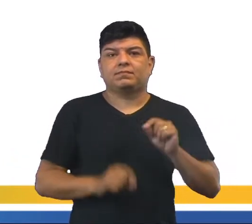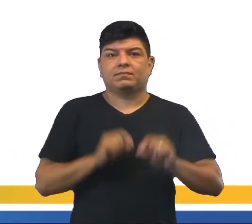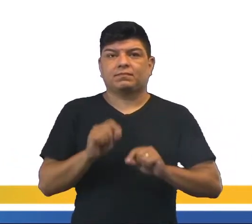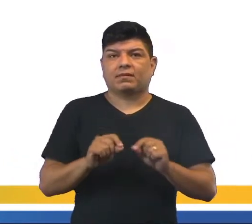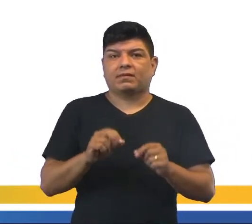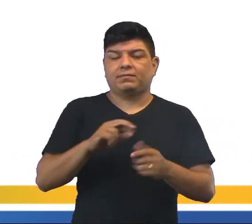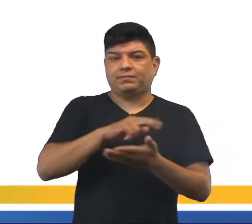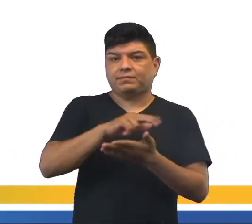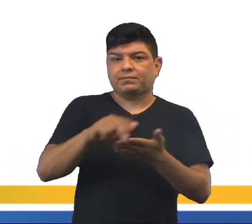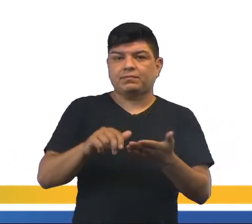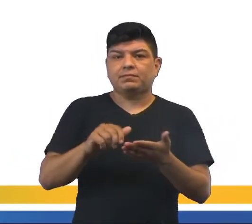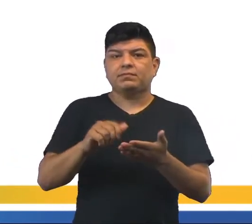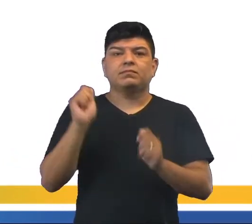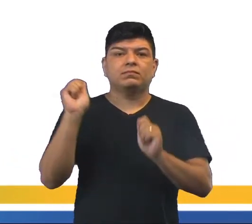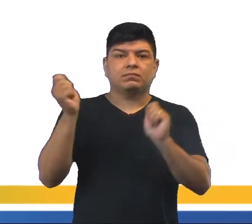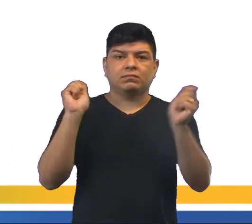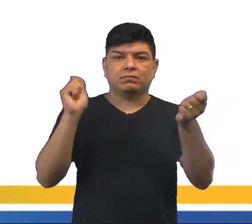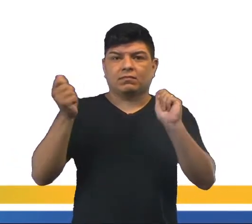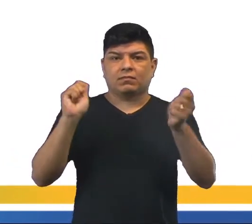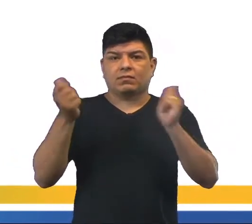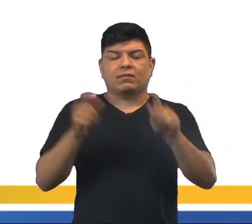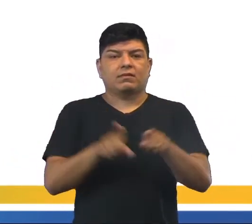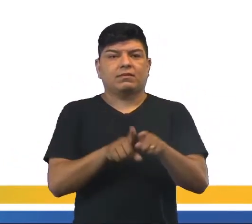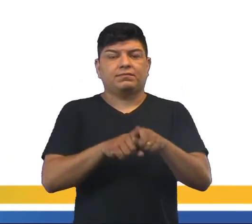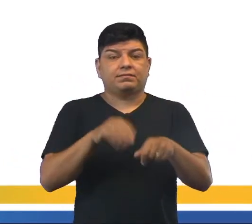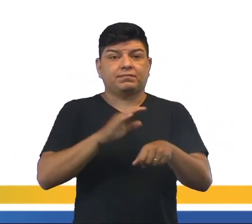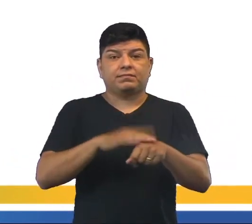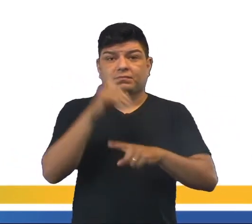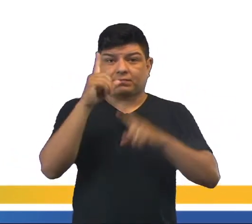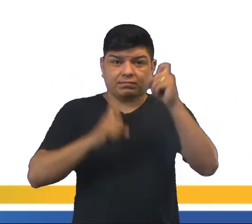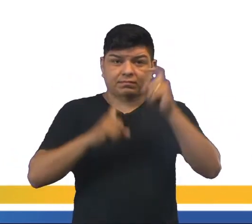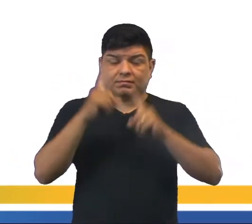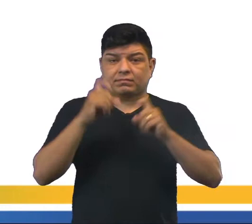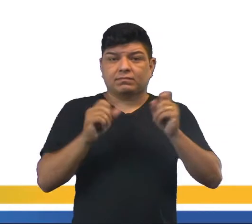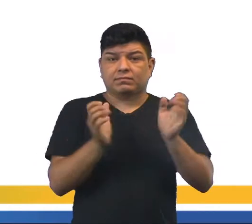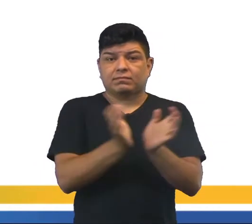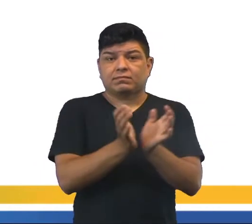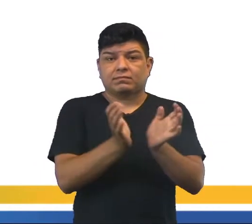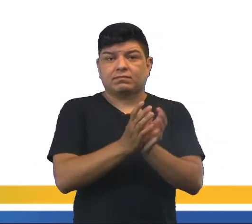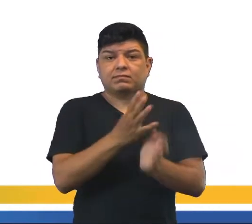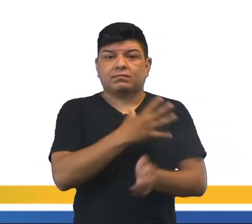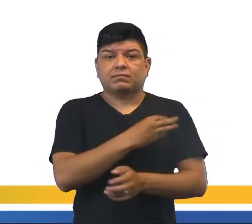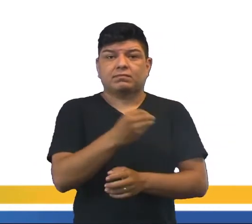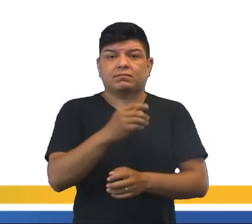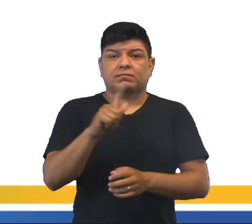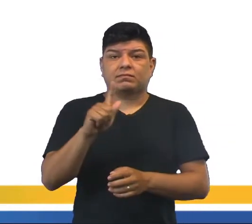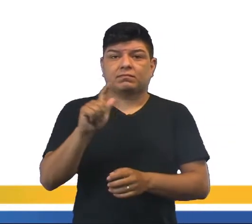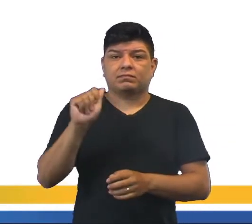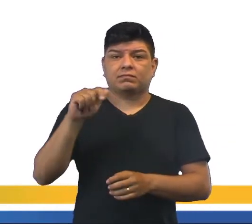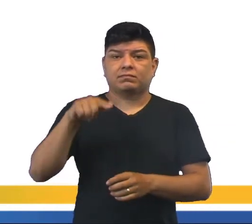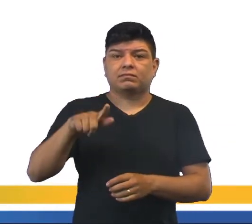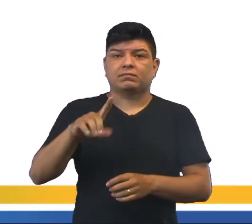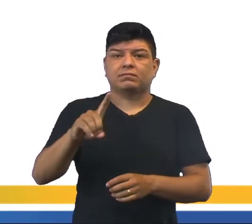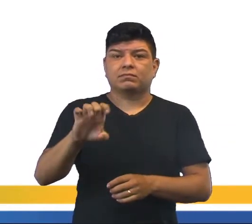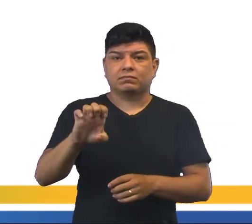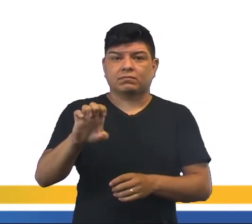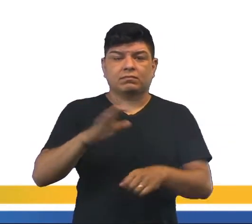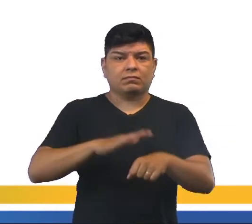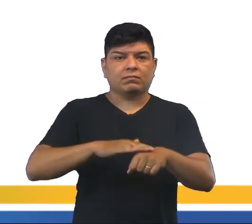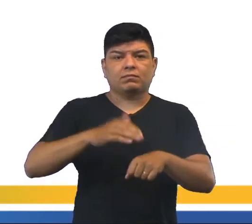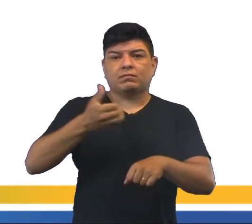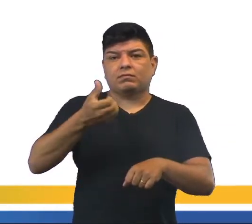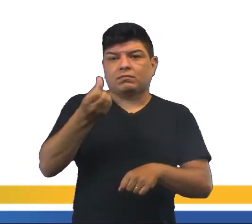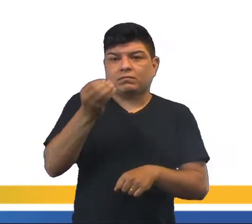agogós e chocalhos. Uma das maiores expressões do afoxé é o grupo de filhos de Gandhi, com mais de 60